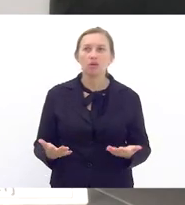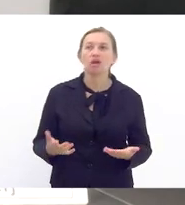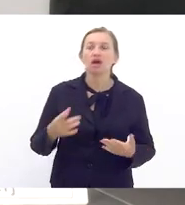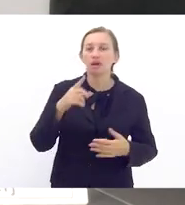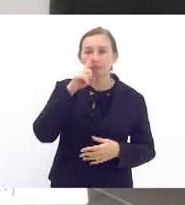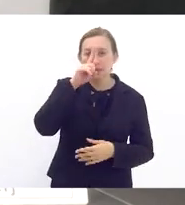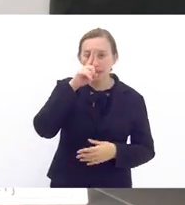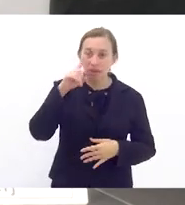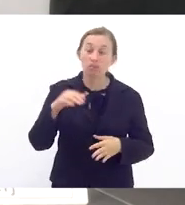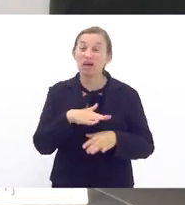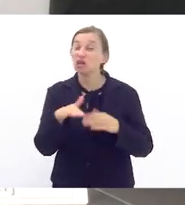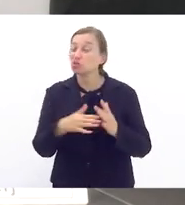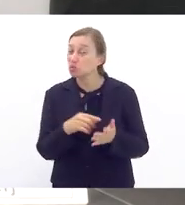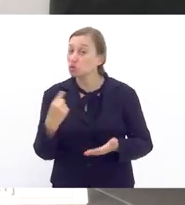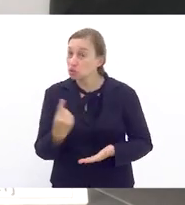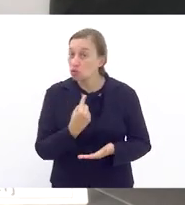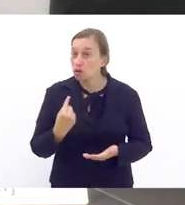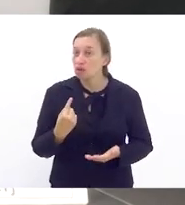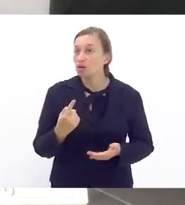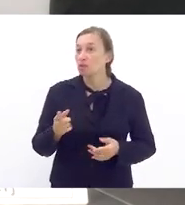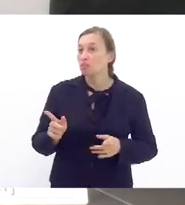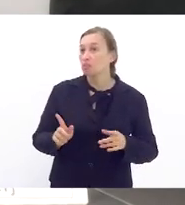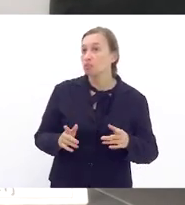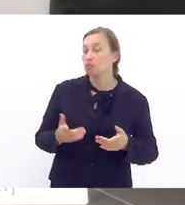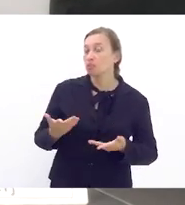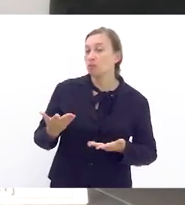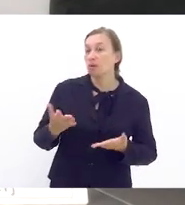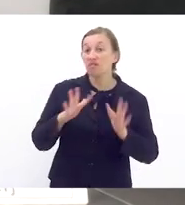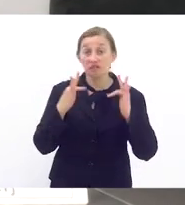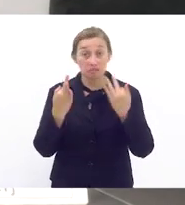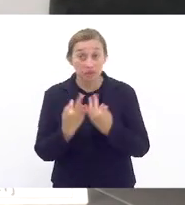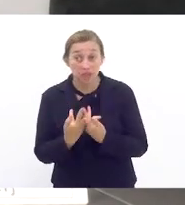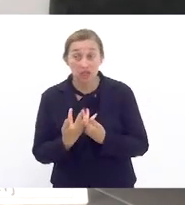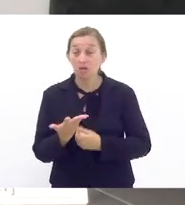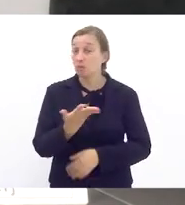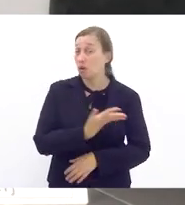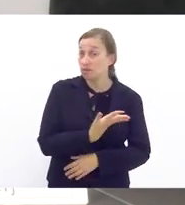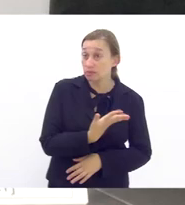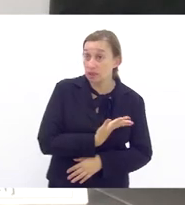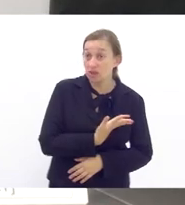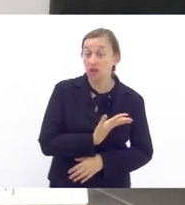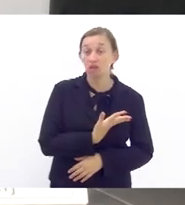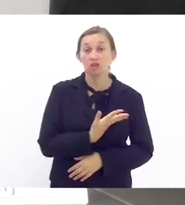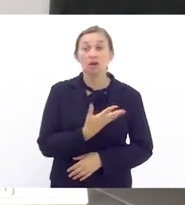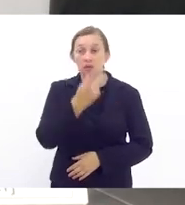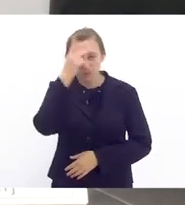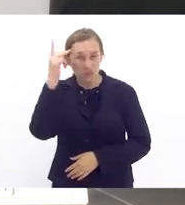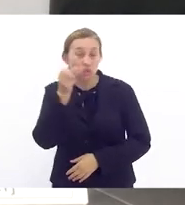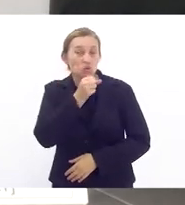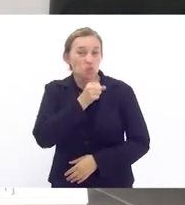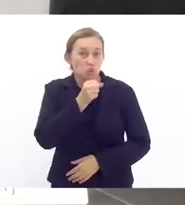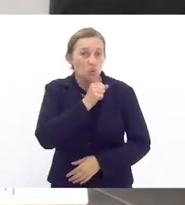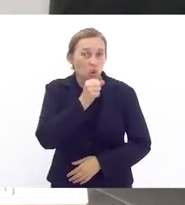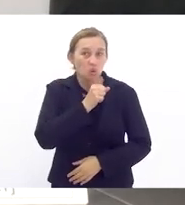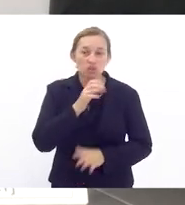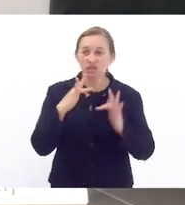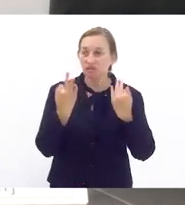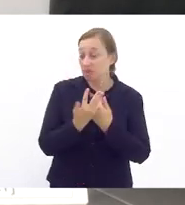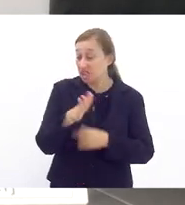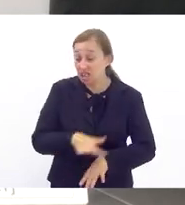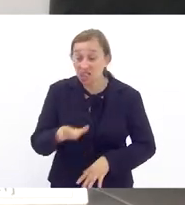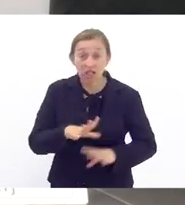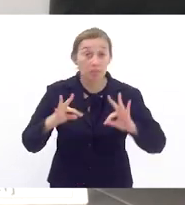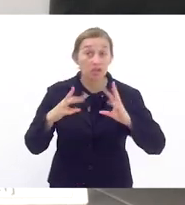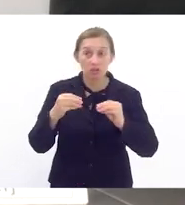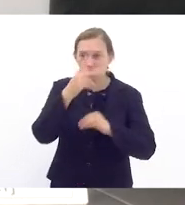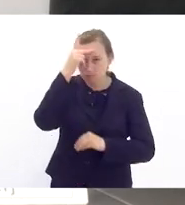risco para todos nós, para um parente nosso, para um funcionário nosso, para um amigo nosso. Né, pessoas idosas na família, para criança, para todo mundo. E pessoas